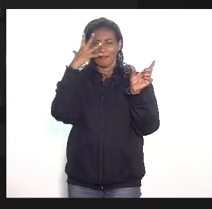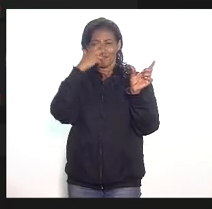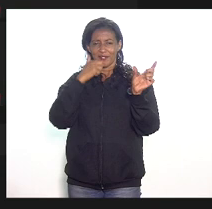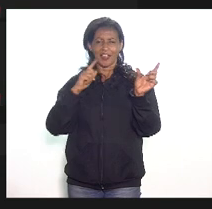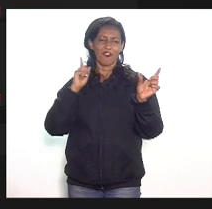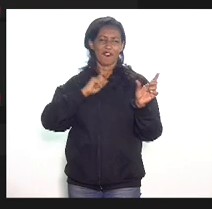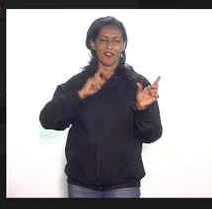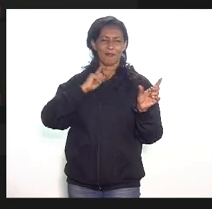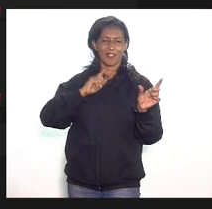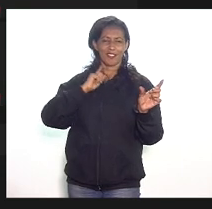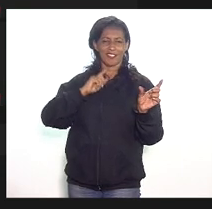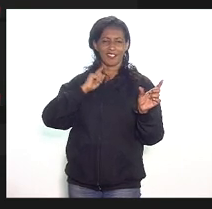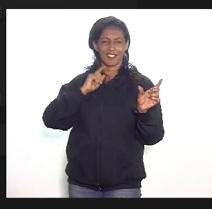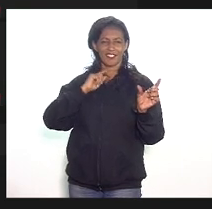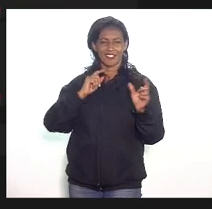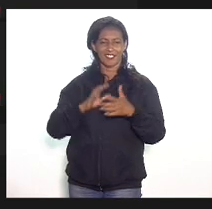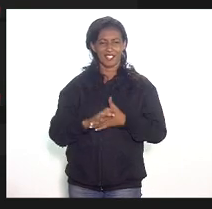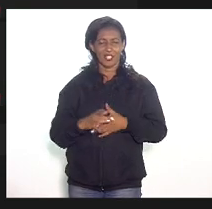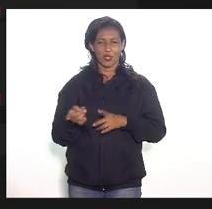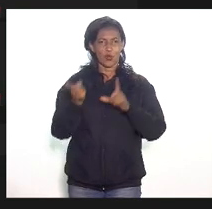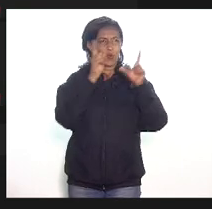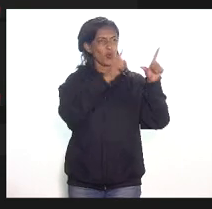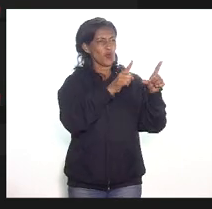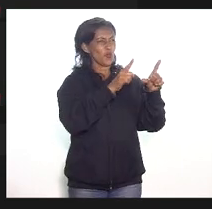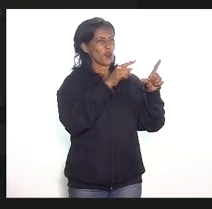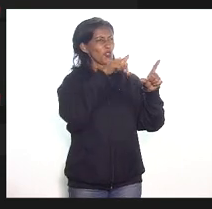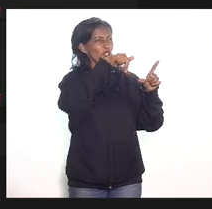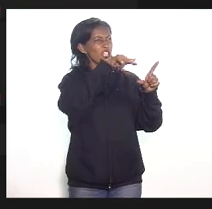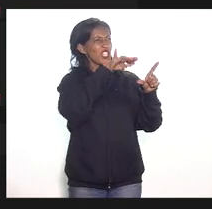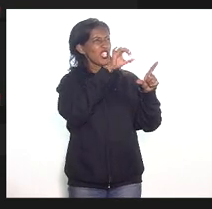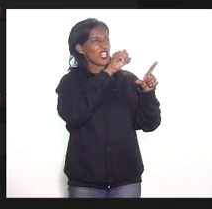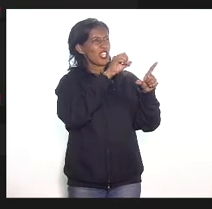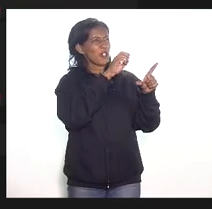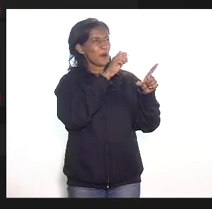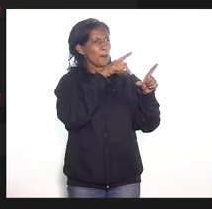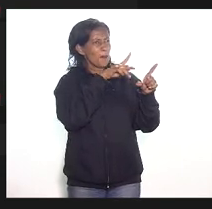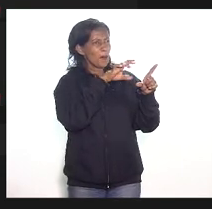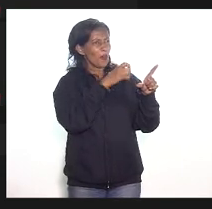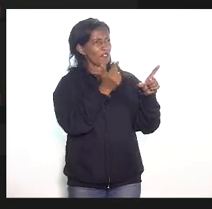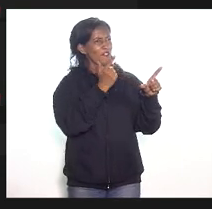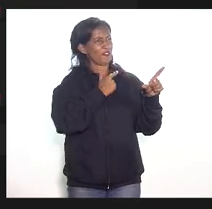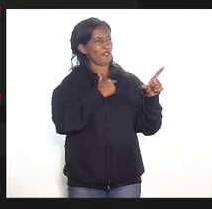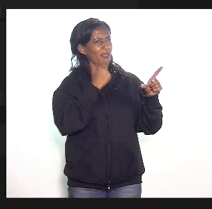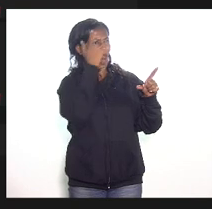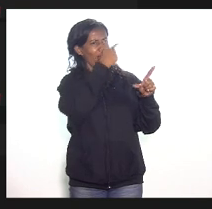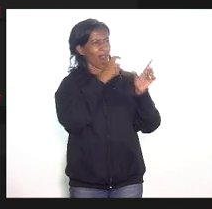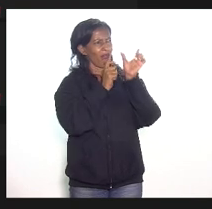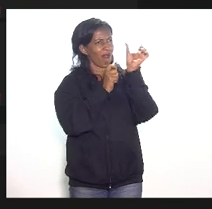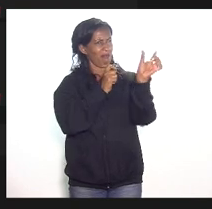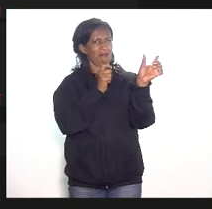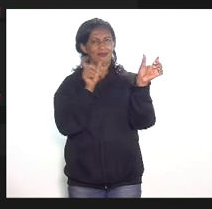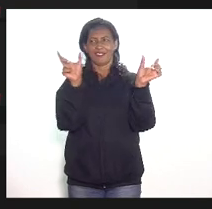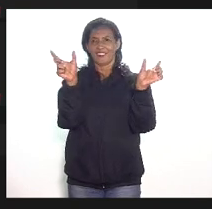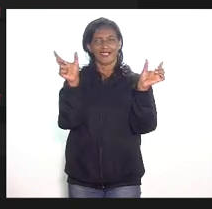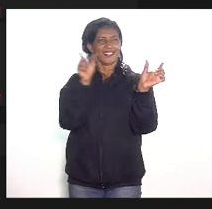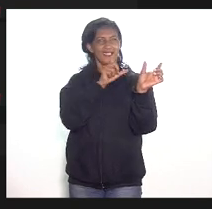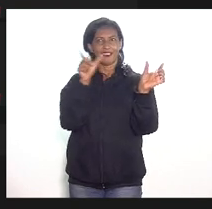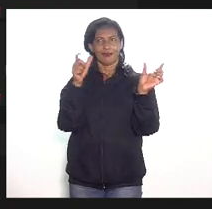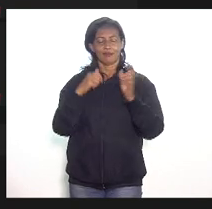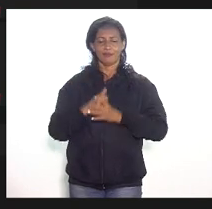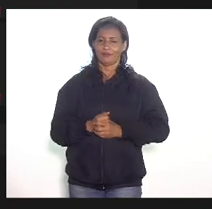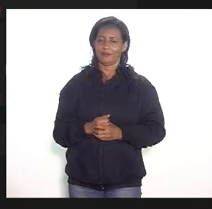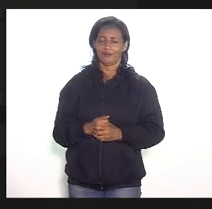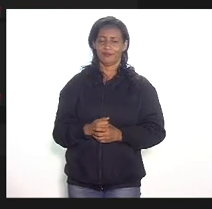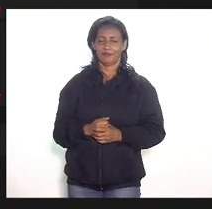flamenguista, em detrimento da cara feia do Kinoplock, exatamente do lado do deputado Luiz Paulo. Presidente, eu quero a gente resposta.